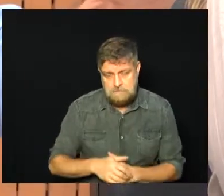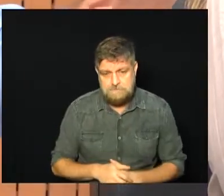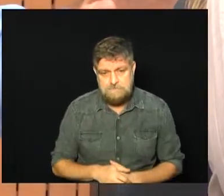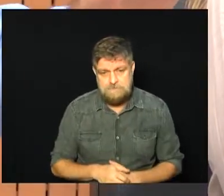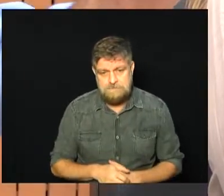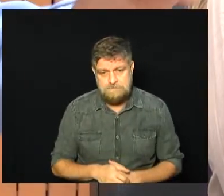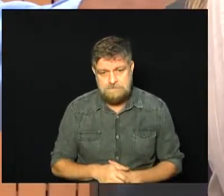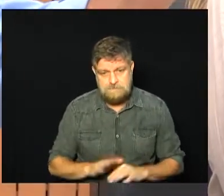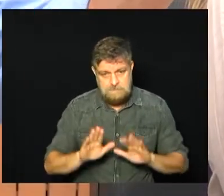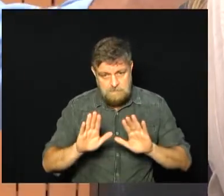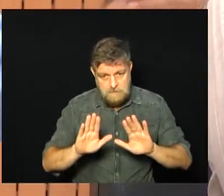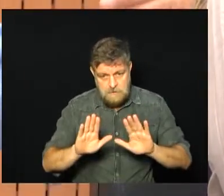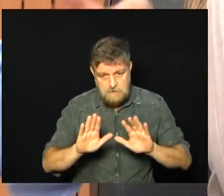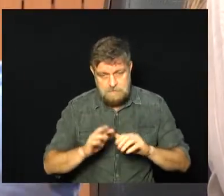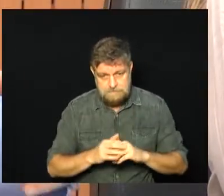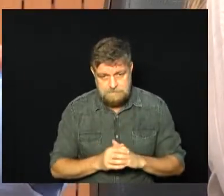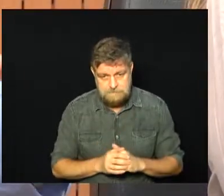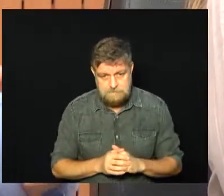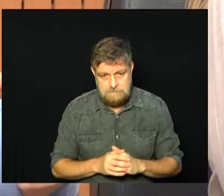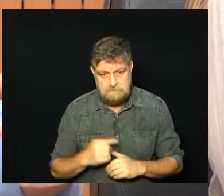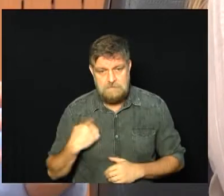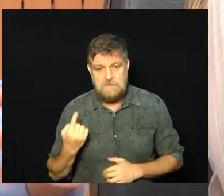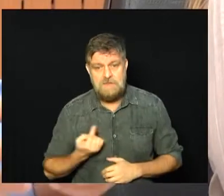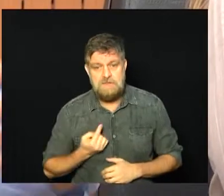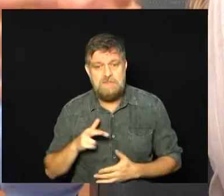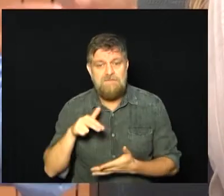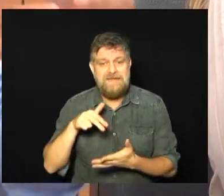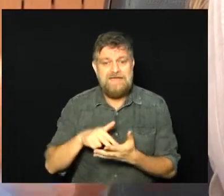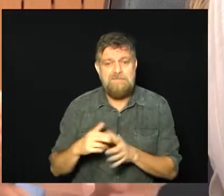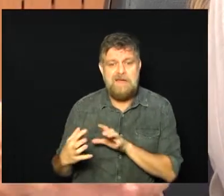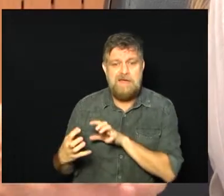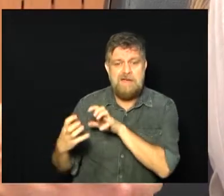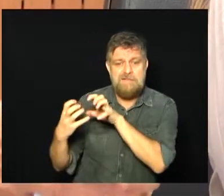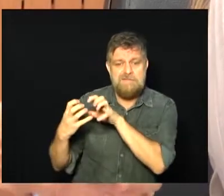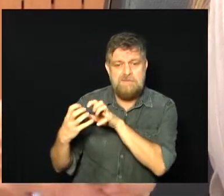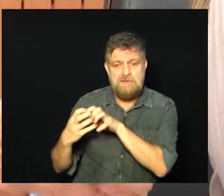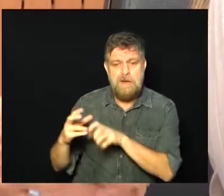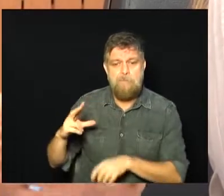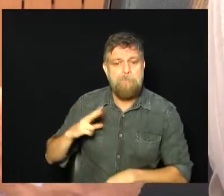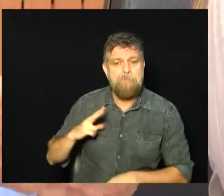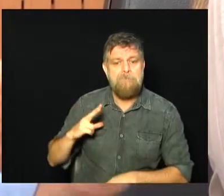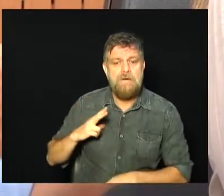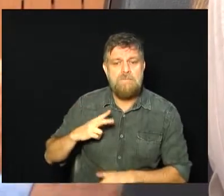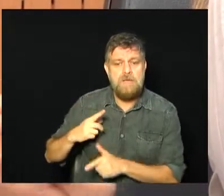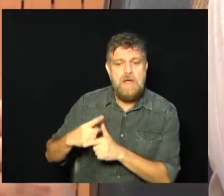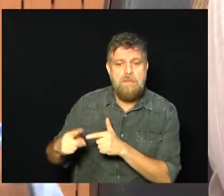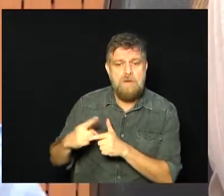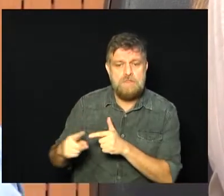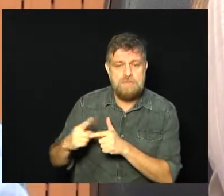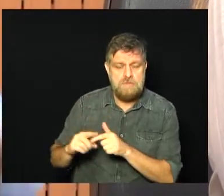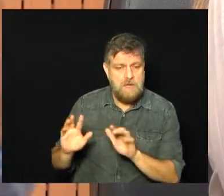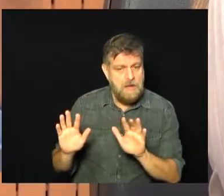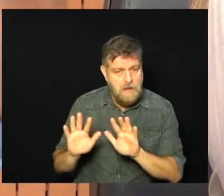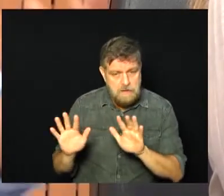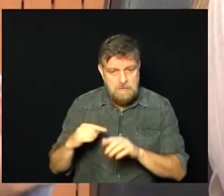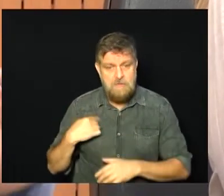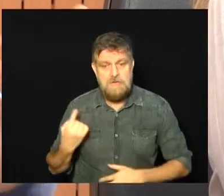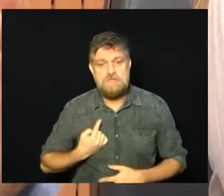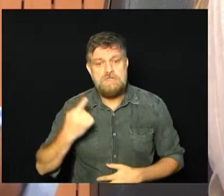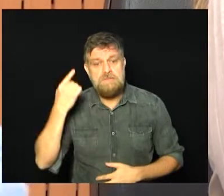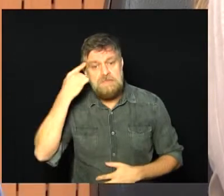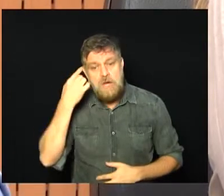Vamos fazer essa. A gente não veio aqui para discutir aquele caso, aquela situação. Nós estamos discutindo como é que a